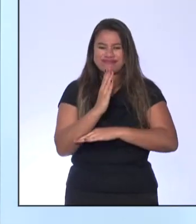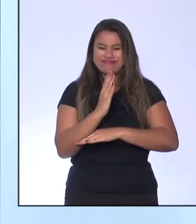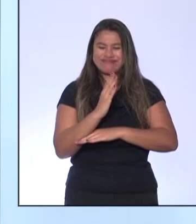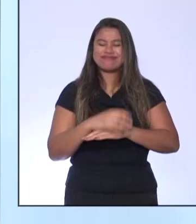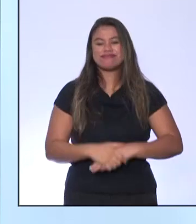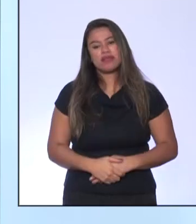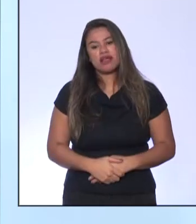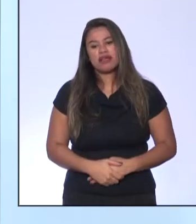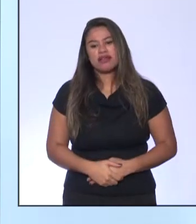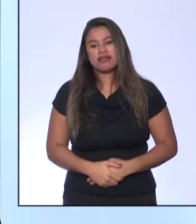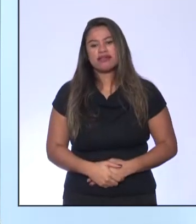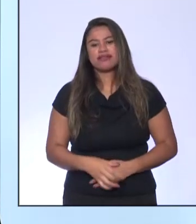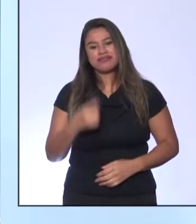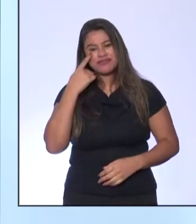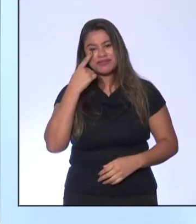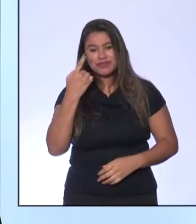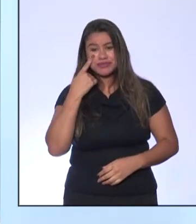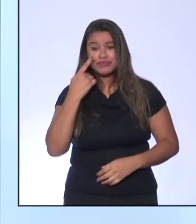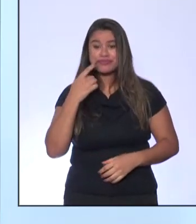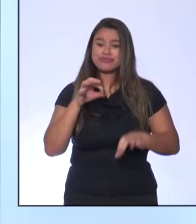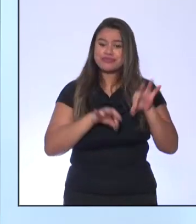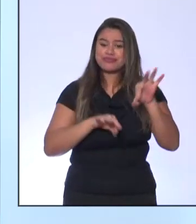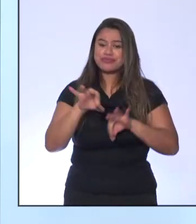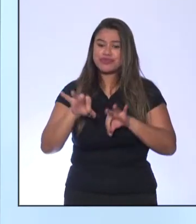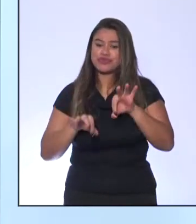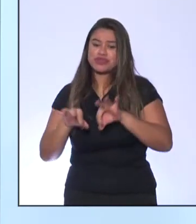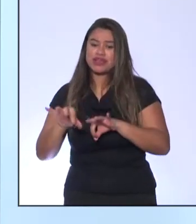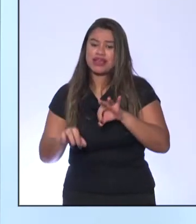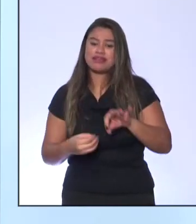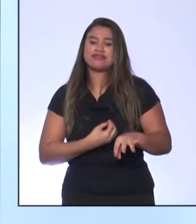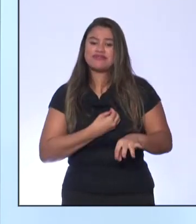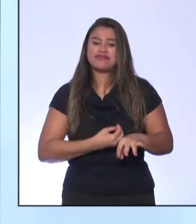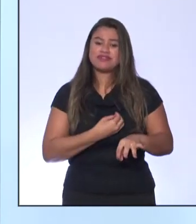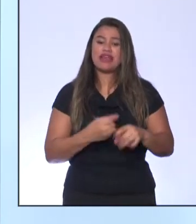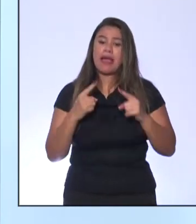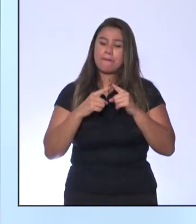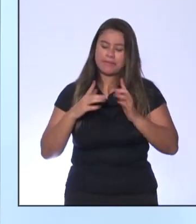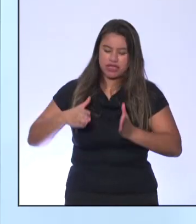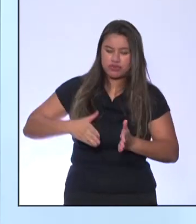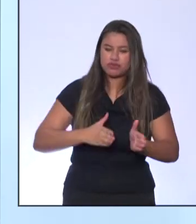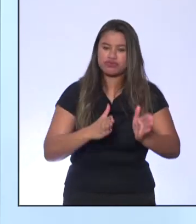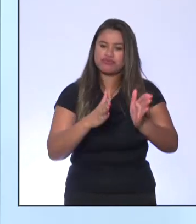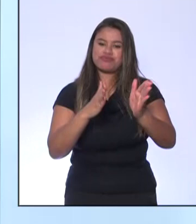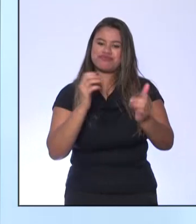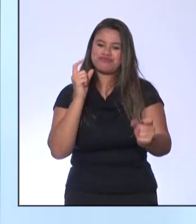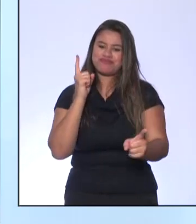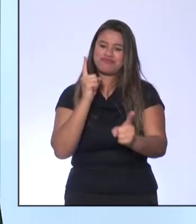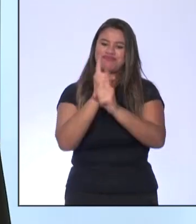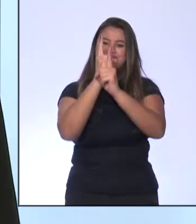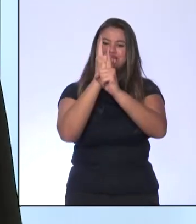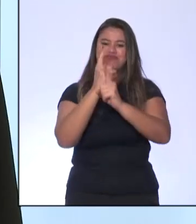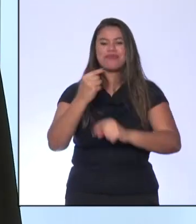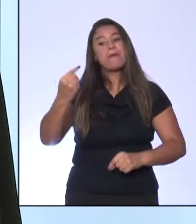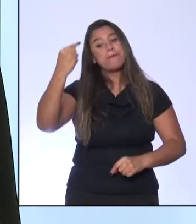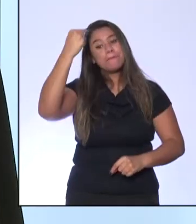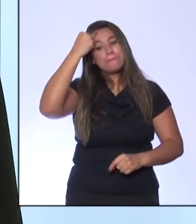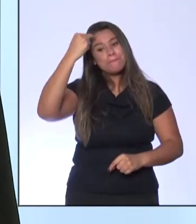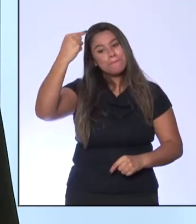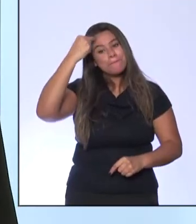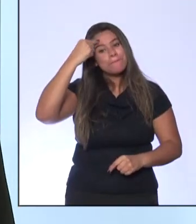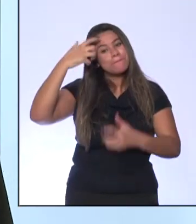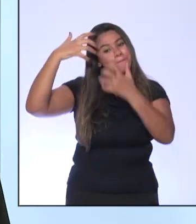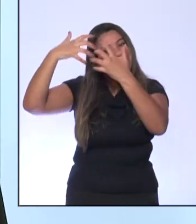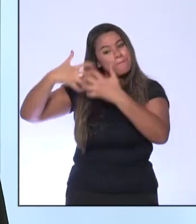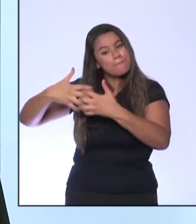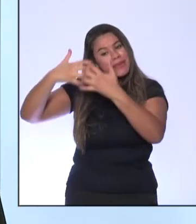de vida nada mais é do que encontrar este caminho. Pensem, relembrem quais